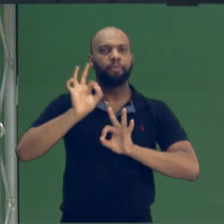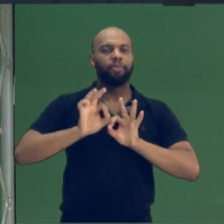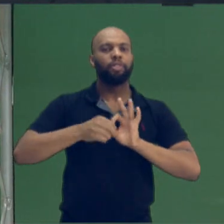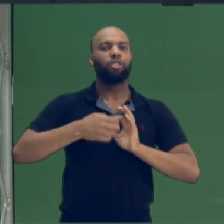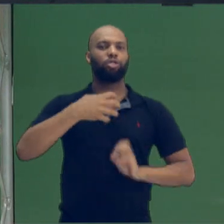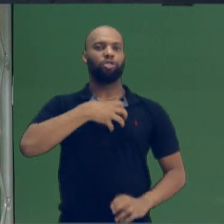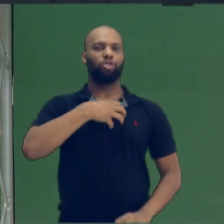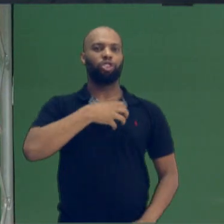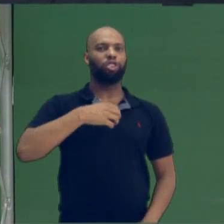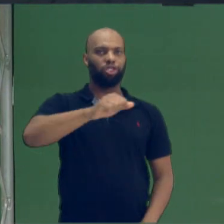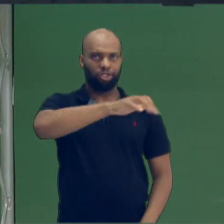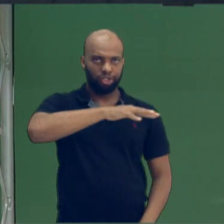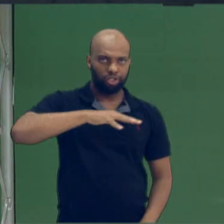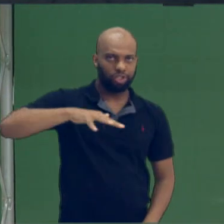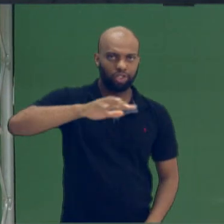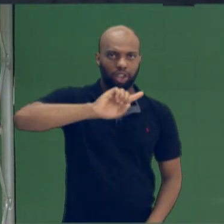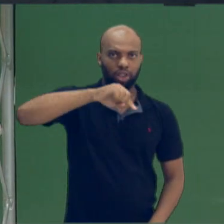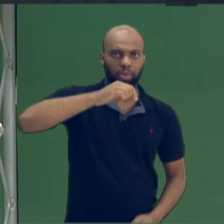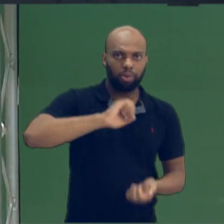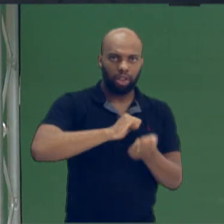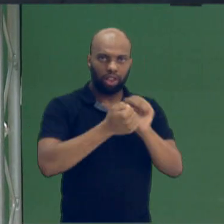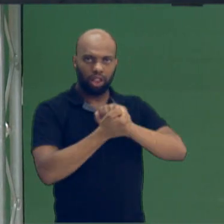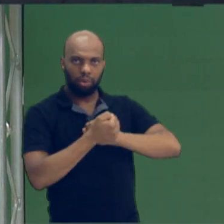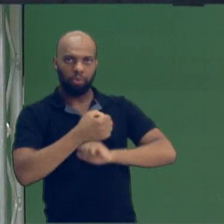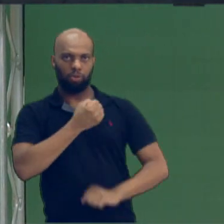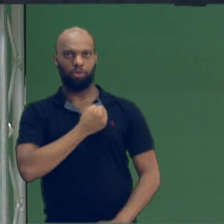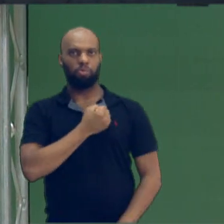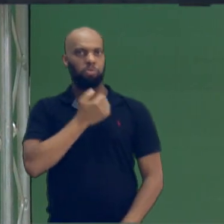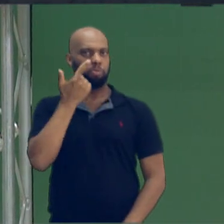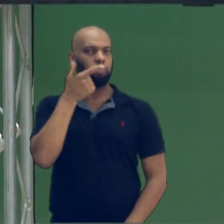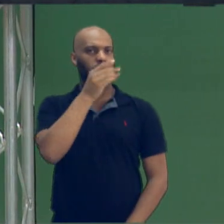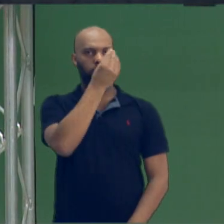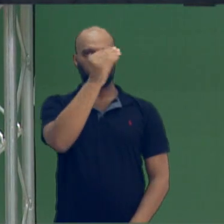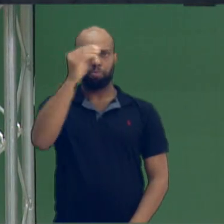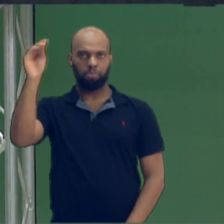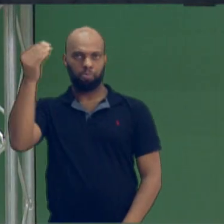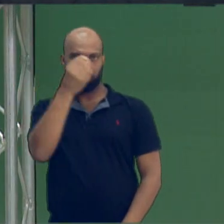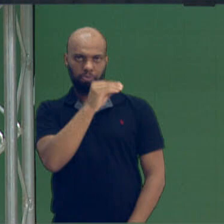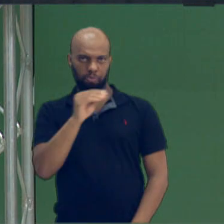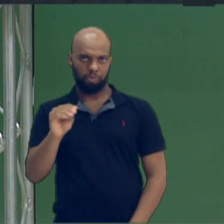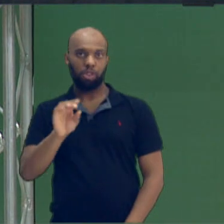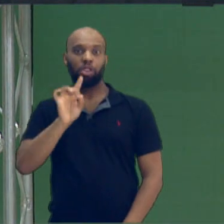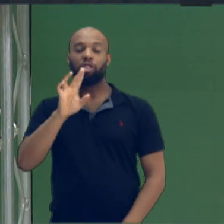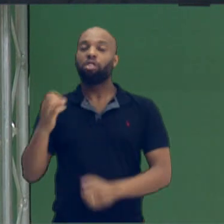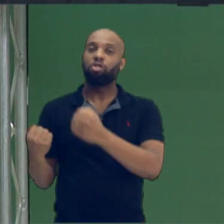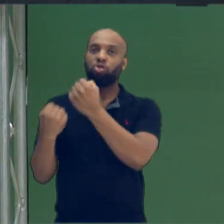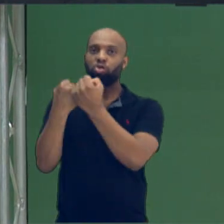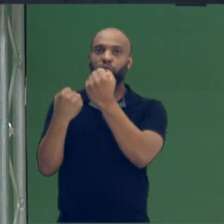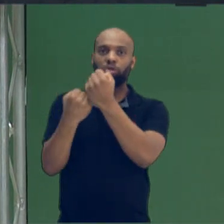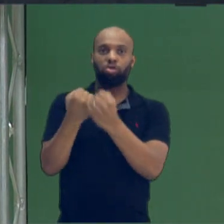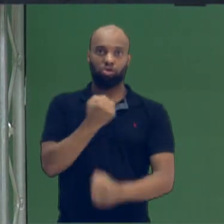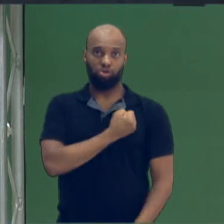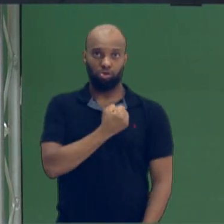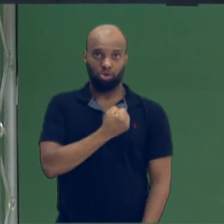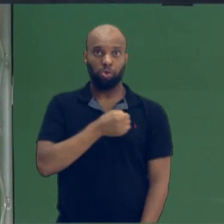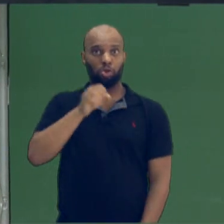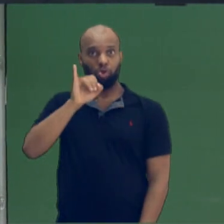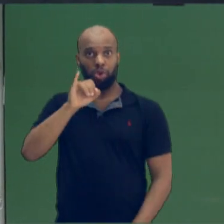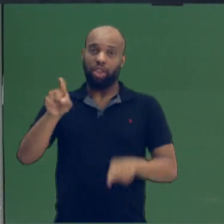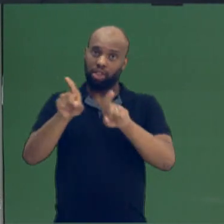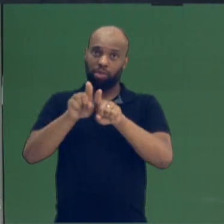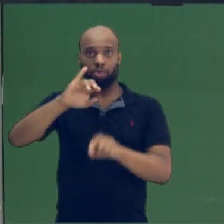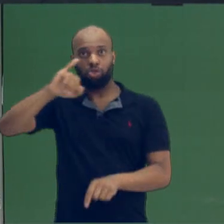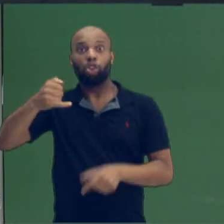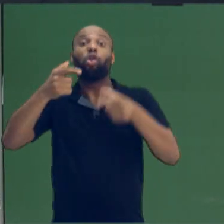e conseguiram transformar ela na matriz numérica, tá bom? É só ir substituindo os valores do I e do J, né,